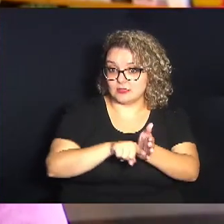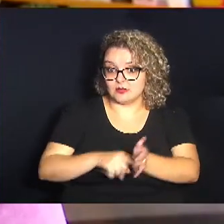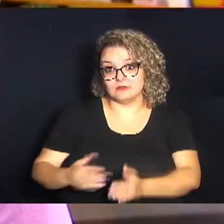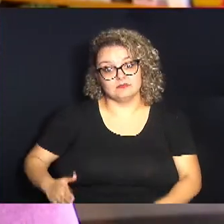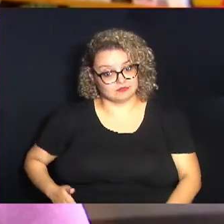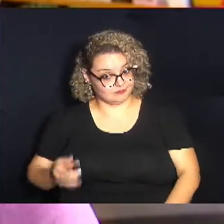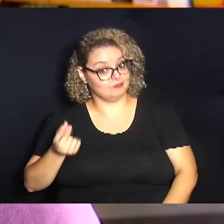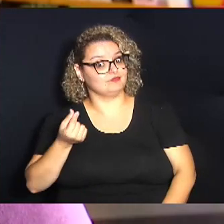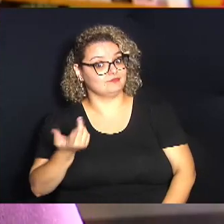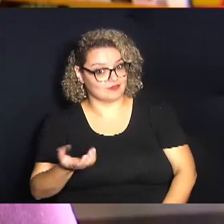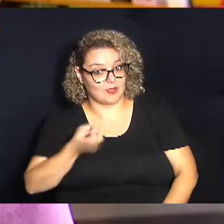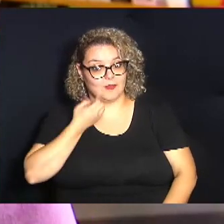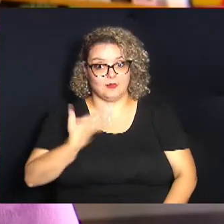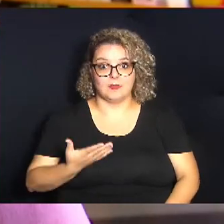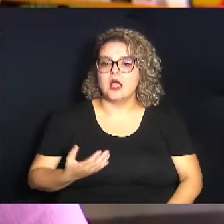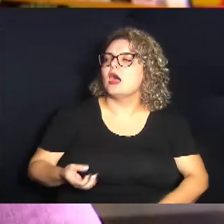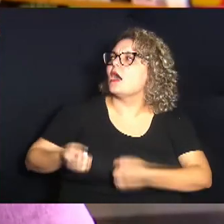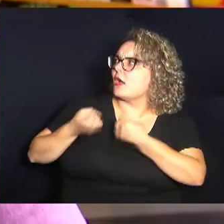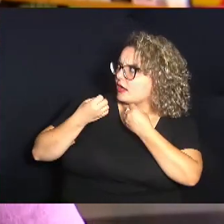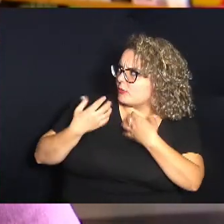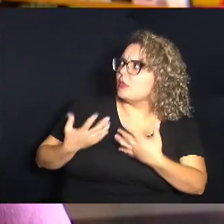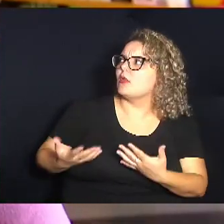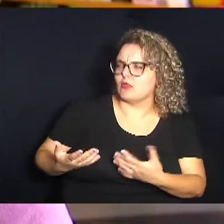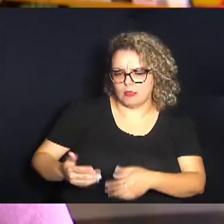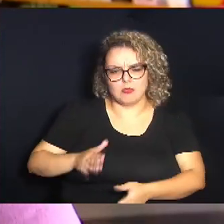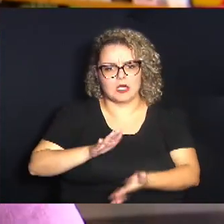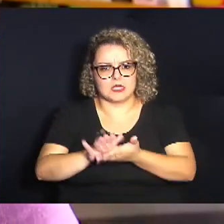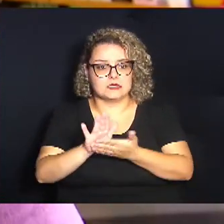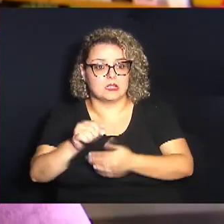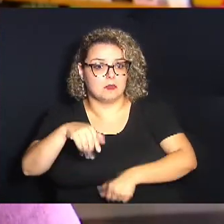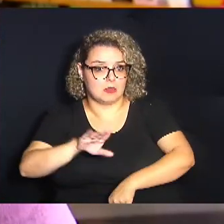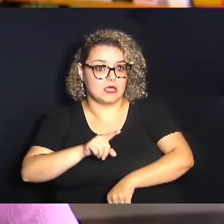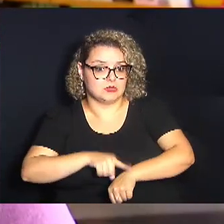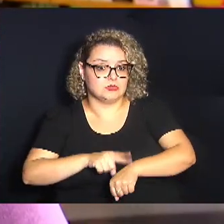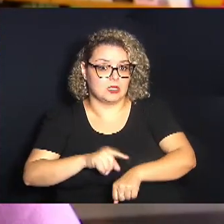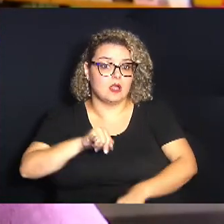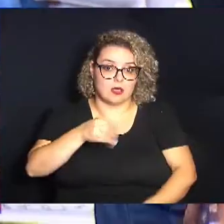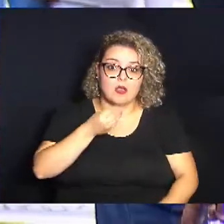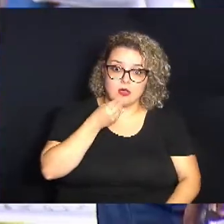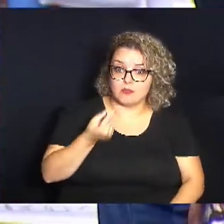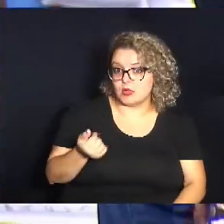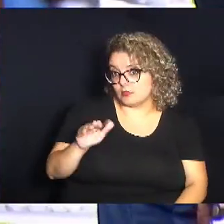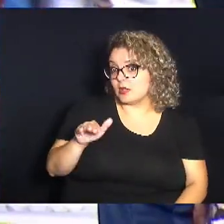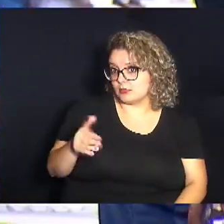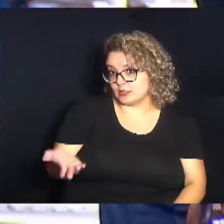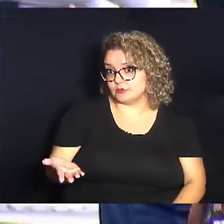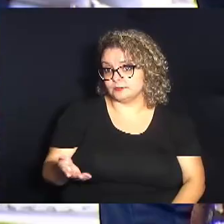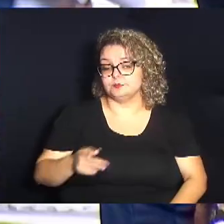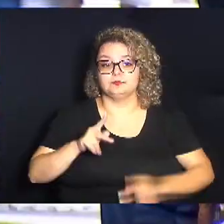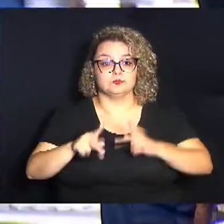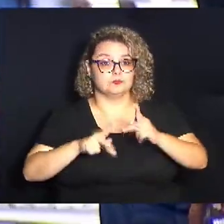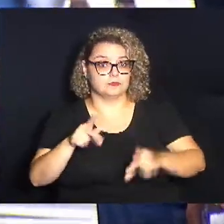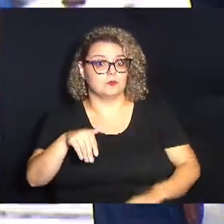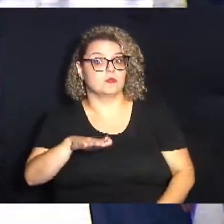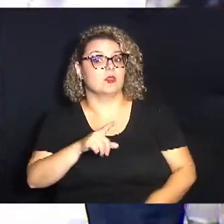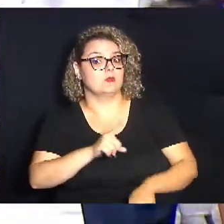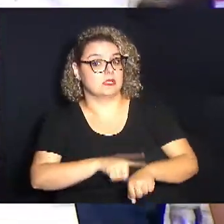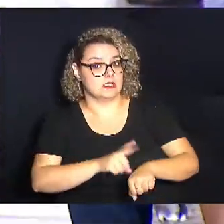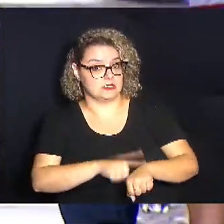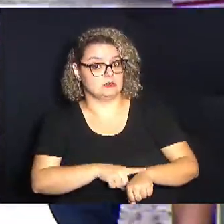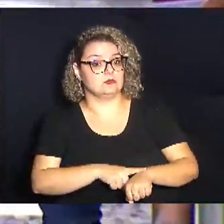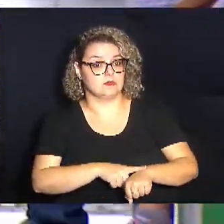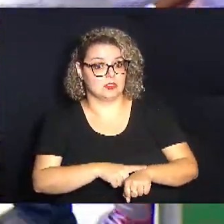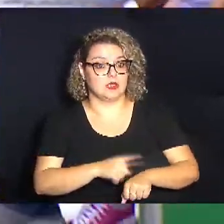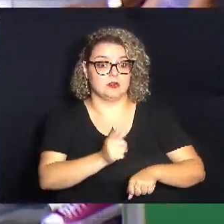pena, né? A pessoa gastar um pouquinho mais do seu tempo e aproveitar, né, as promoções. População com mais tempo e